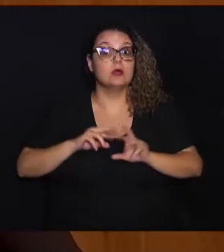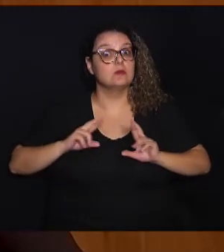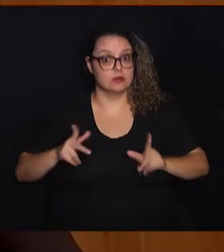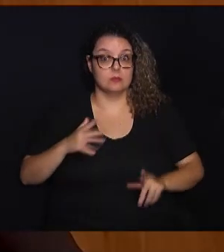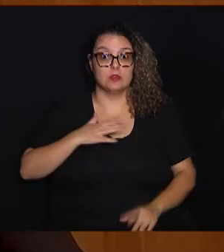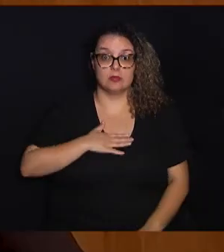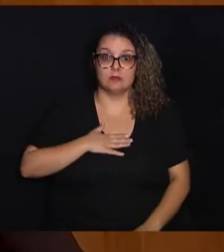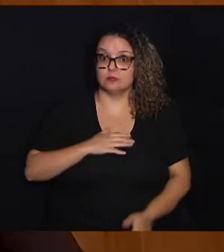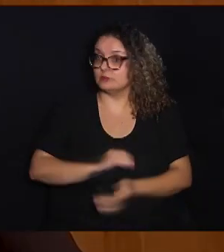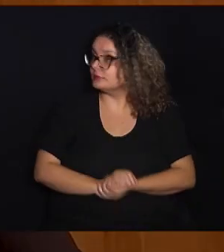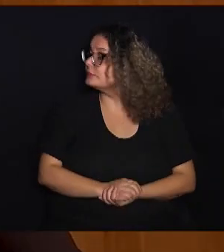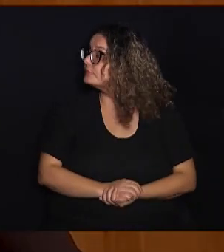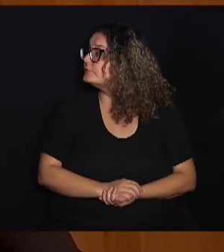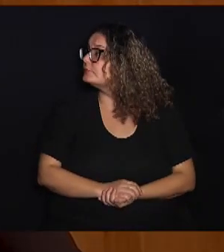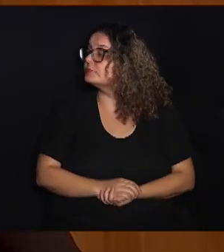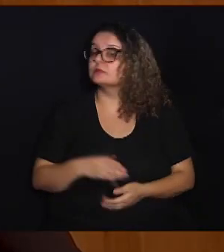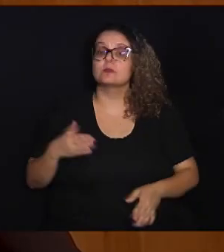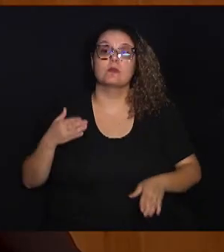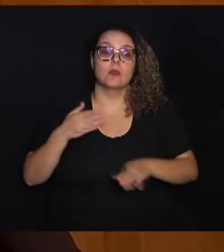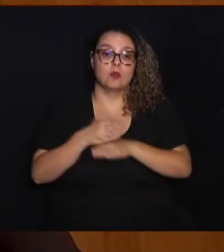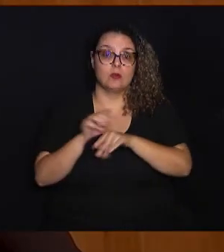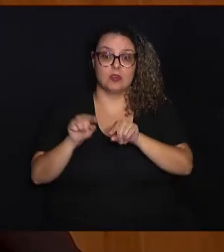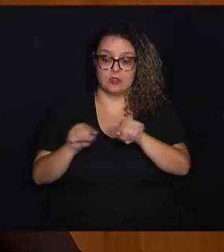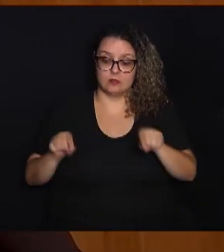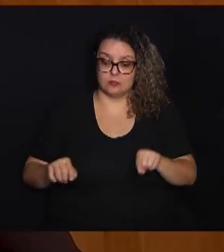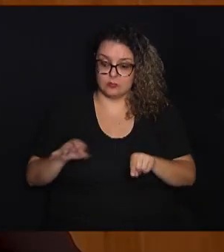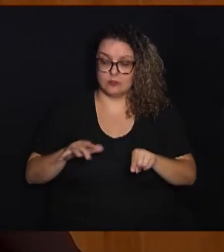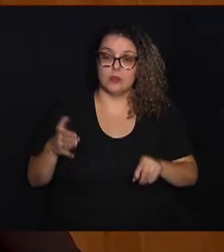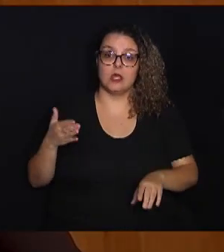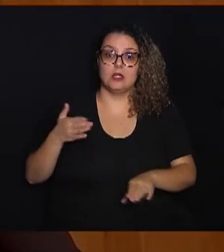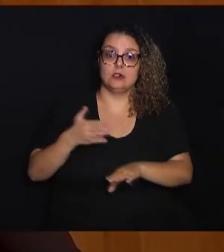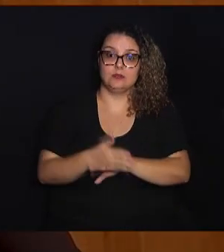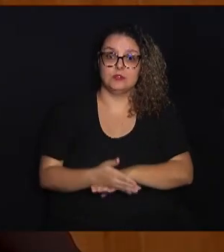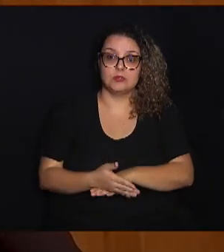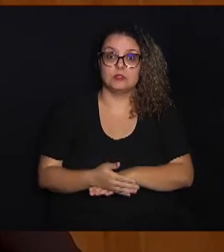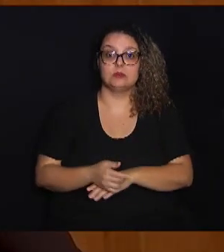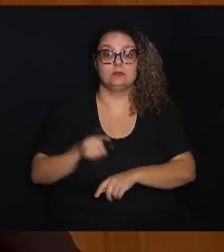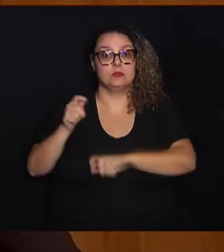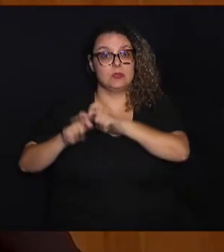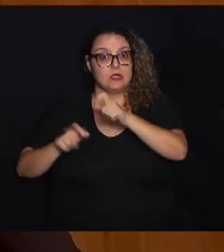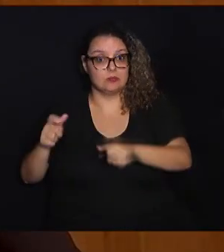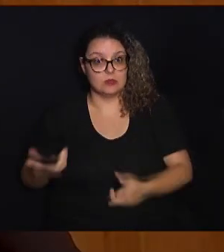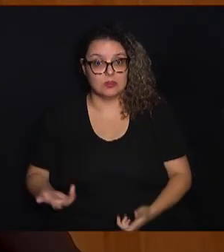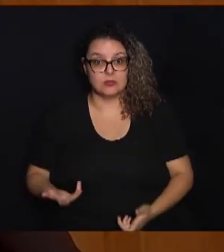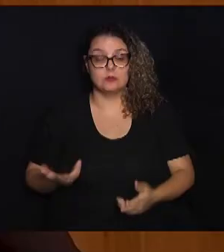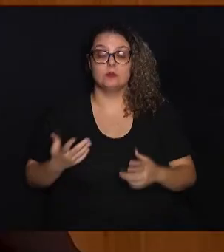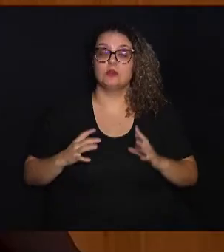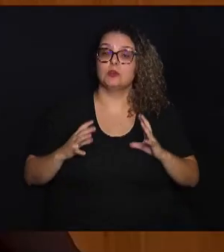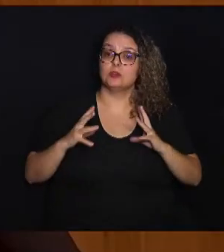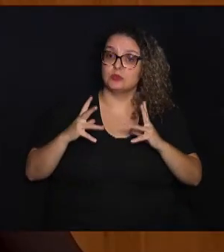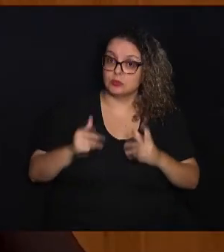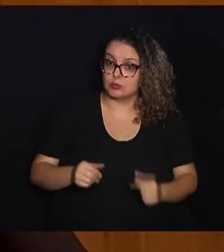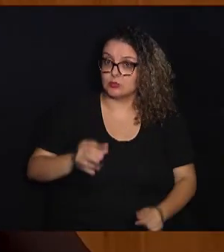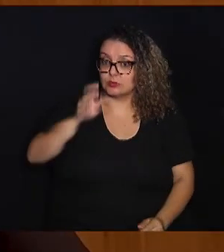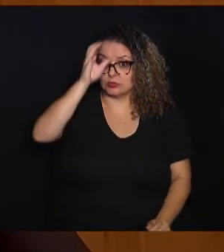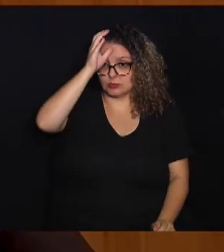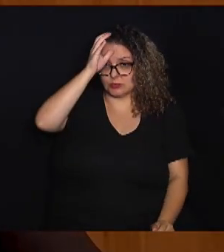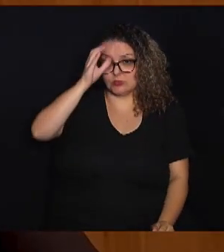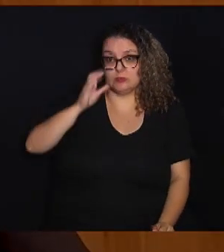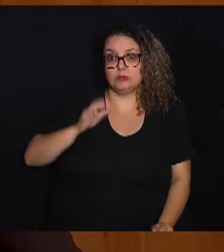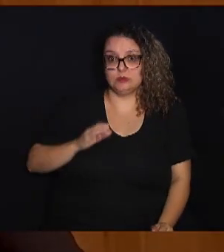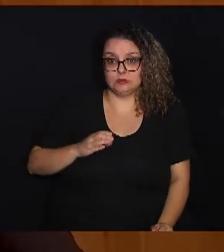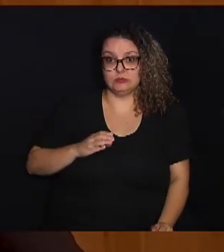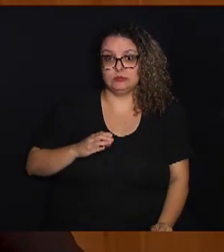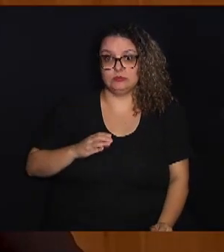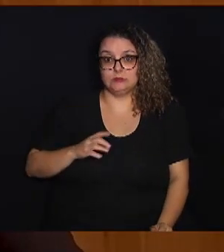O acesso, urnas, acesso para essas pessoas, para que todo cidadão, aquele